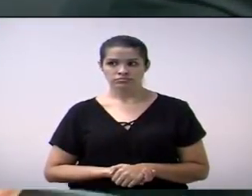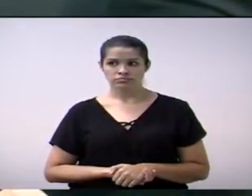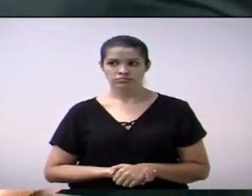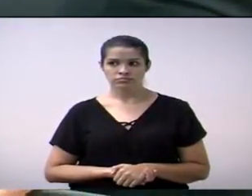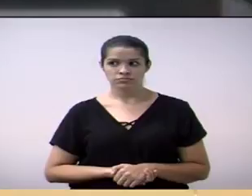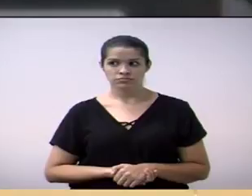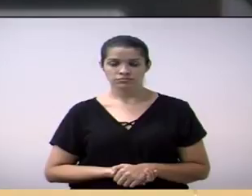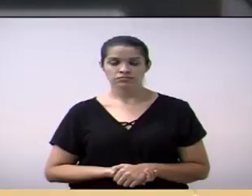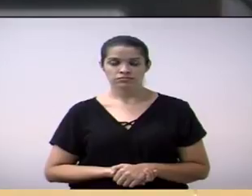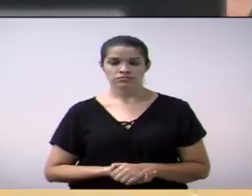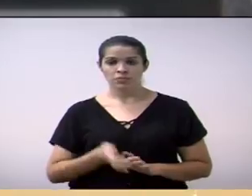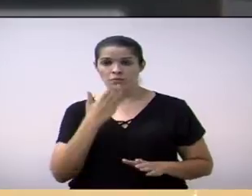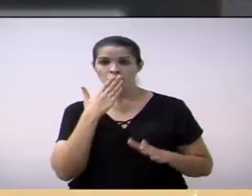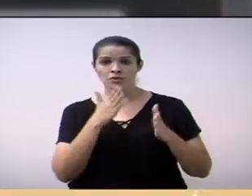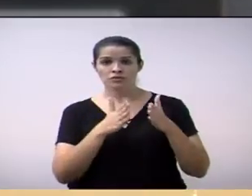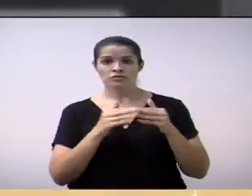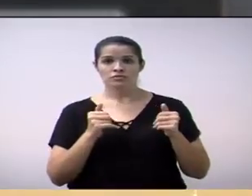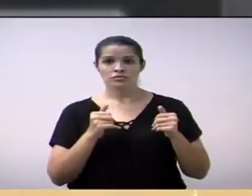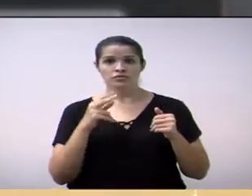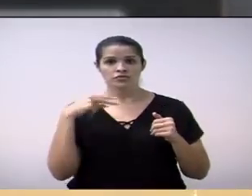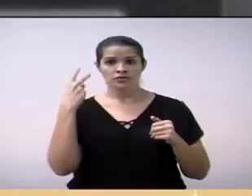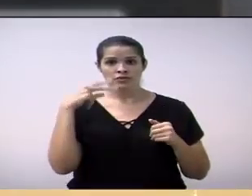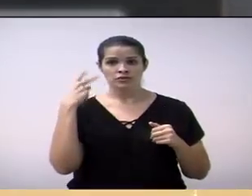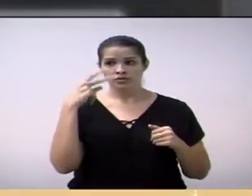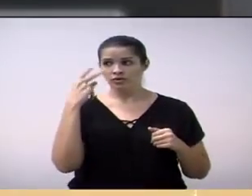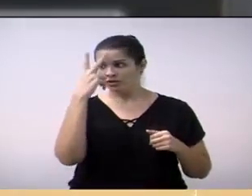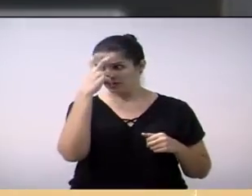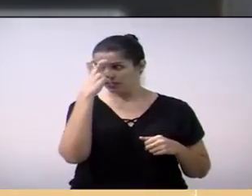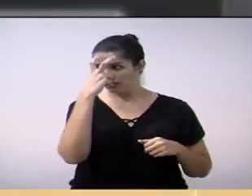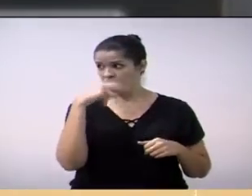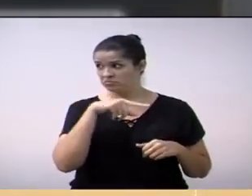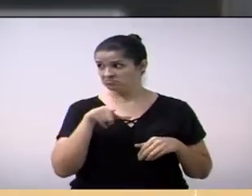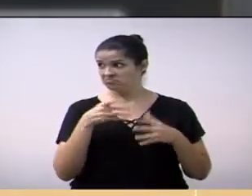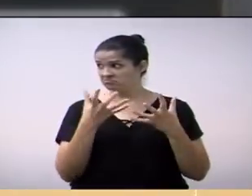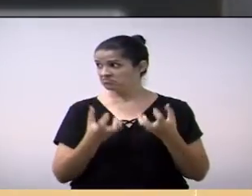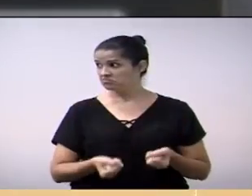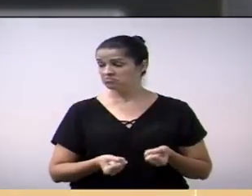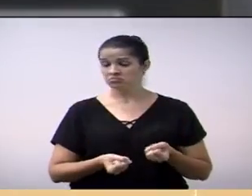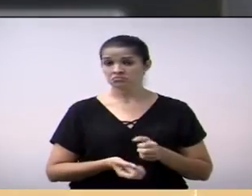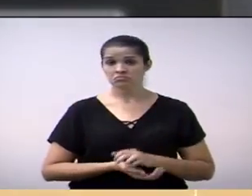O pedido do vereador Fábio Valadão está em discussão.